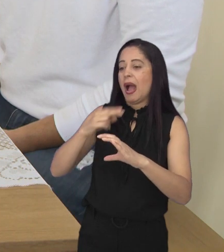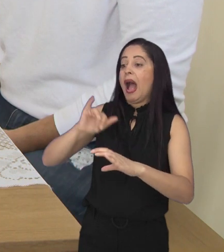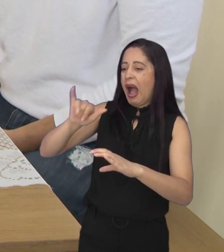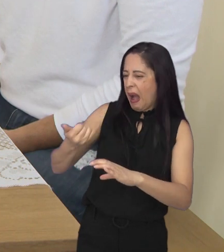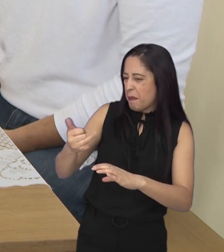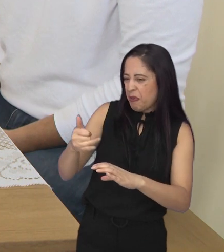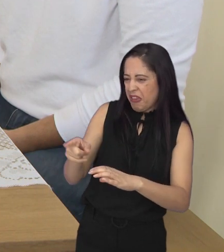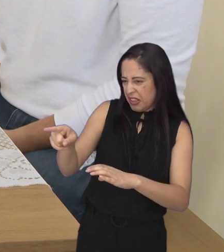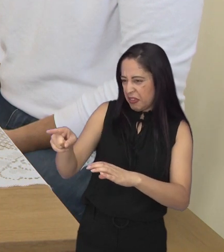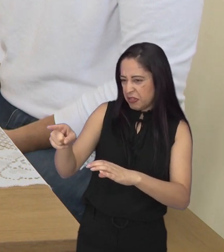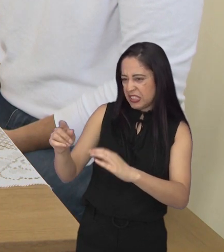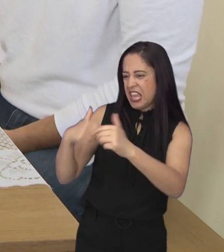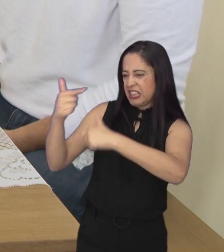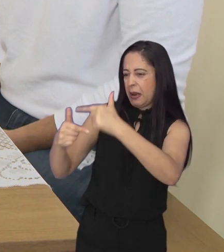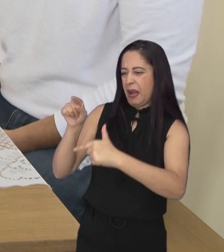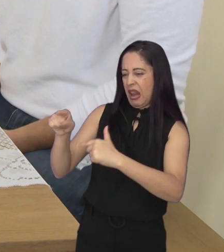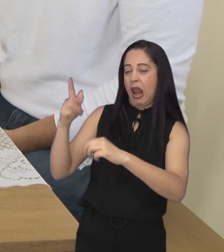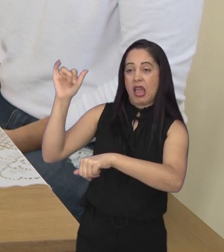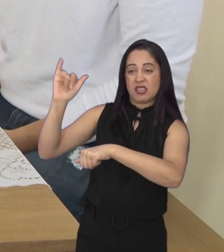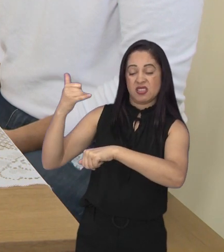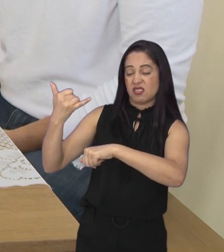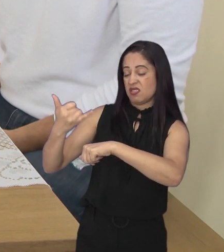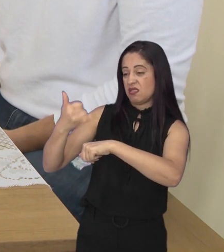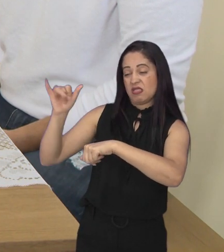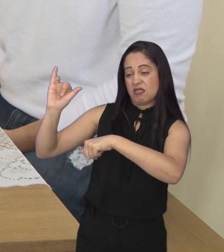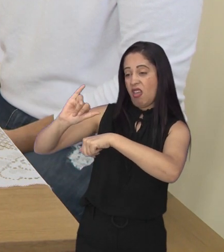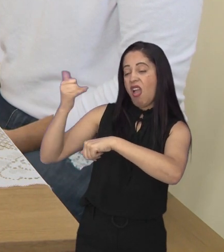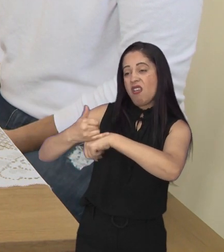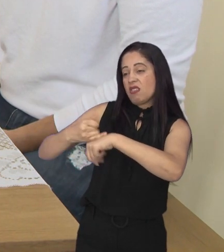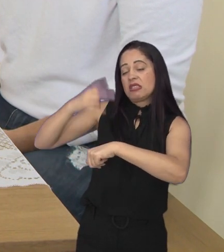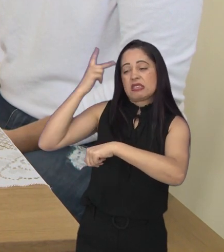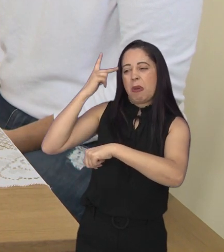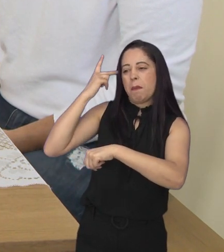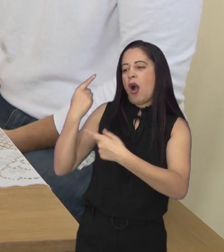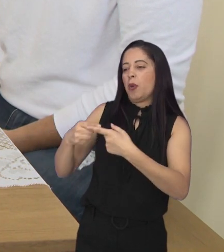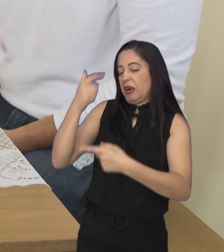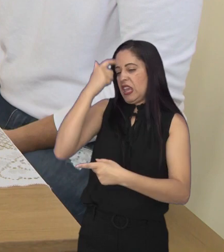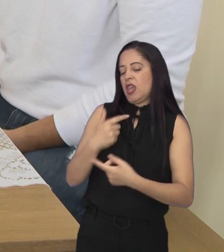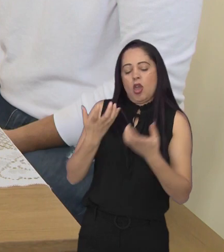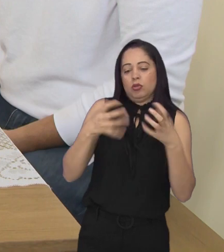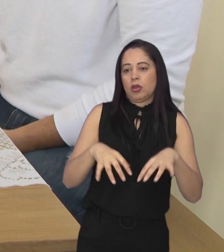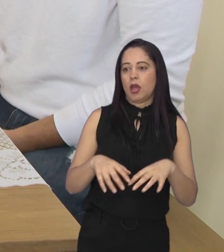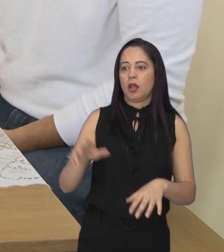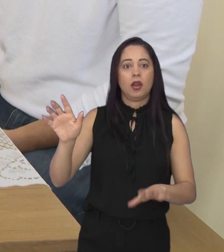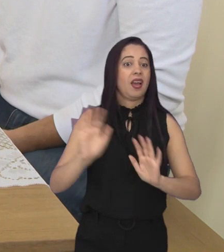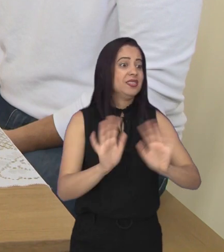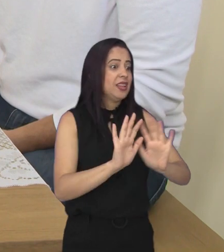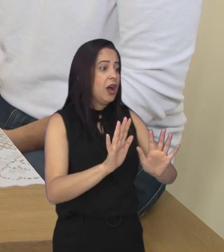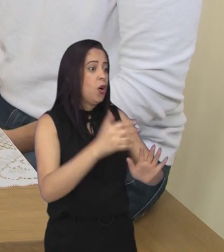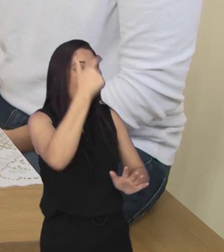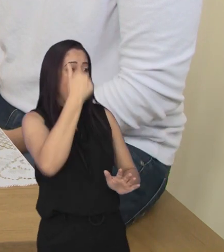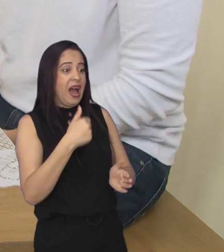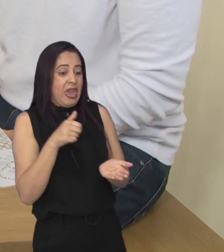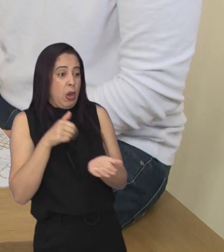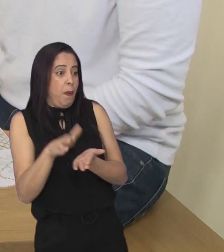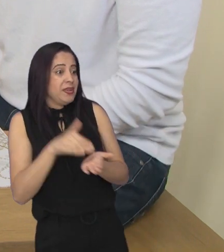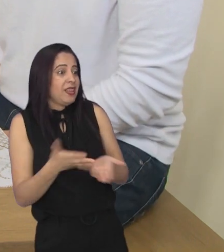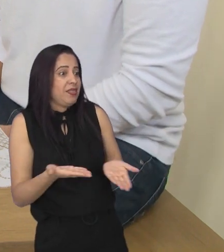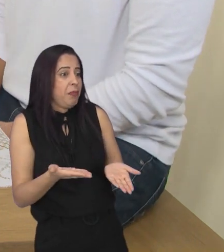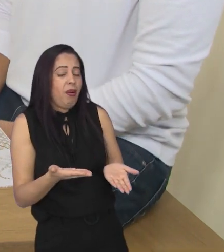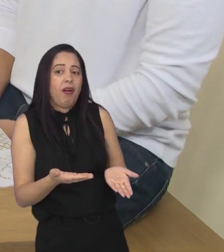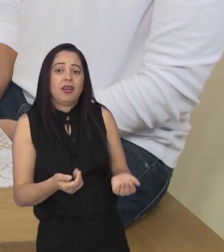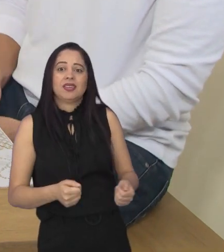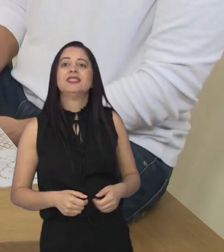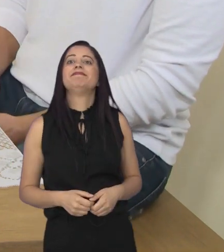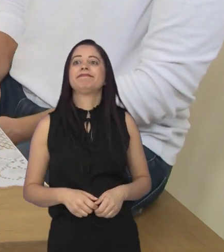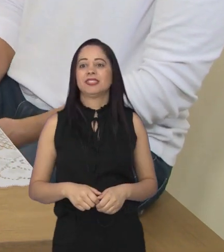aproveita que você tá em São Paulo, porque eu não vou continuar. Ele falou, não, para com isso, porque eu acabei de pedir as contas. Foi nesse momento que você ligou? Foi